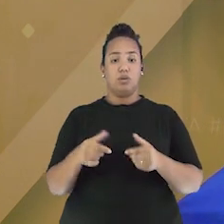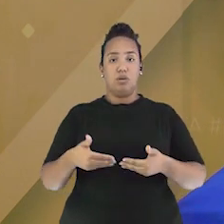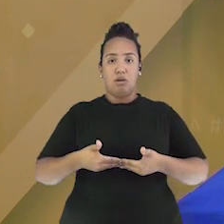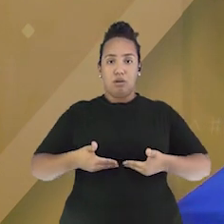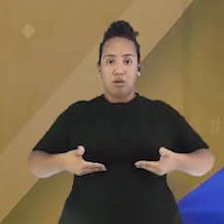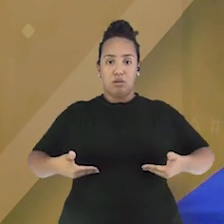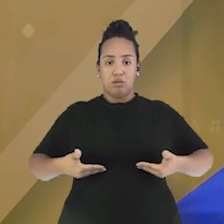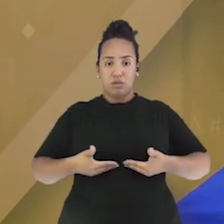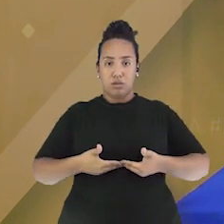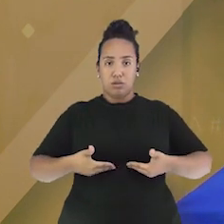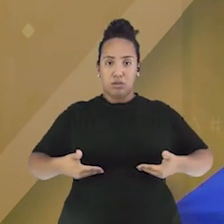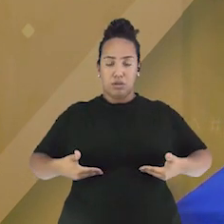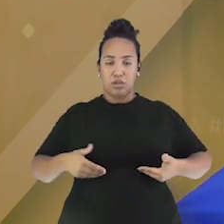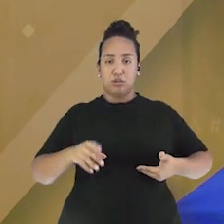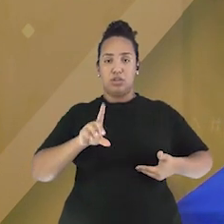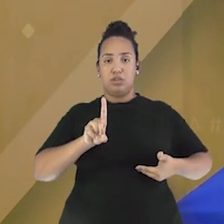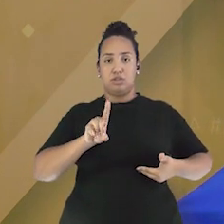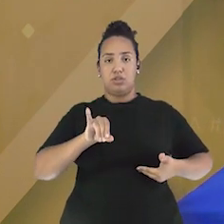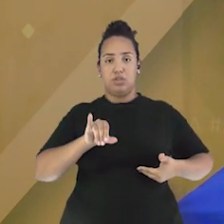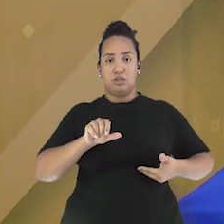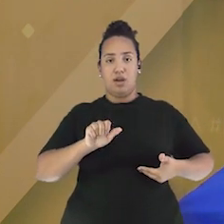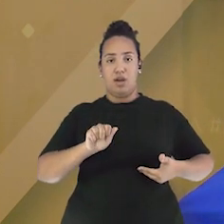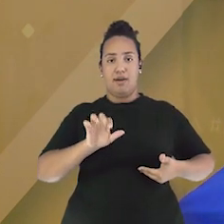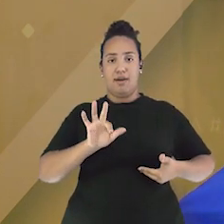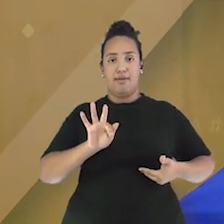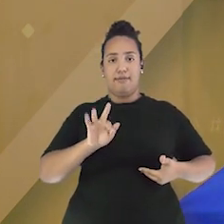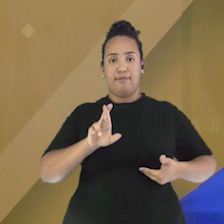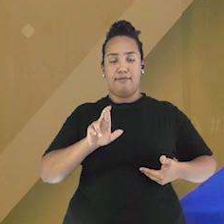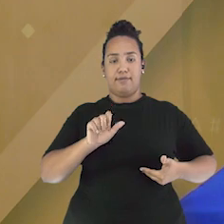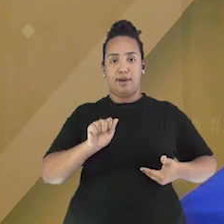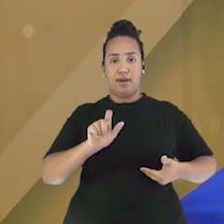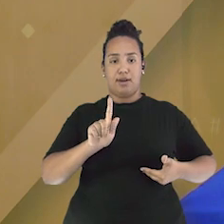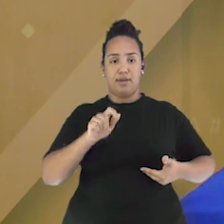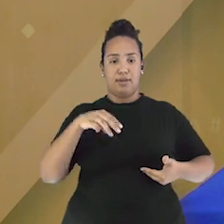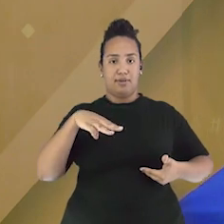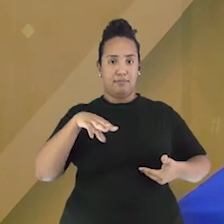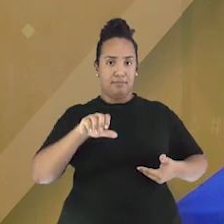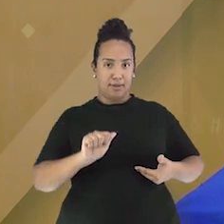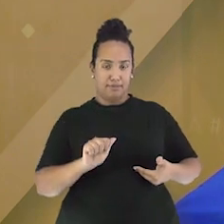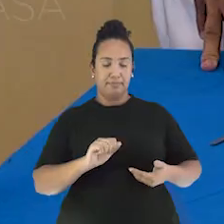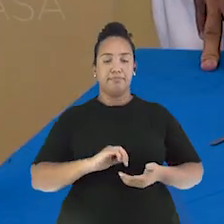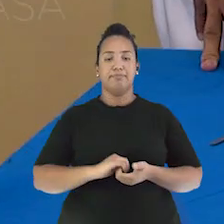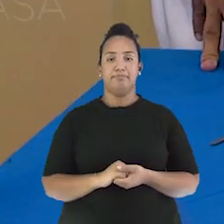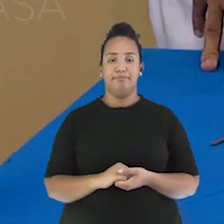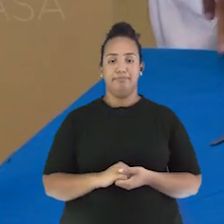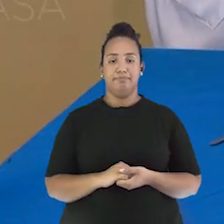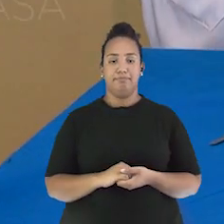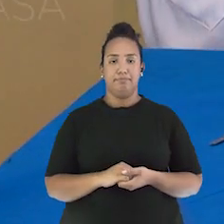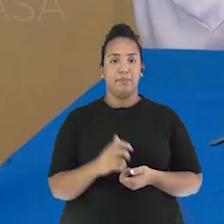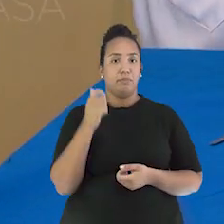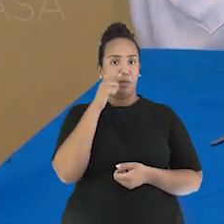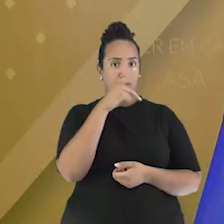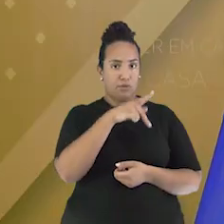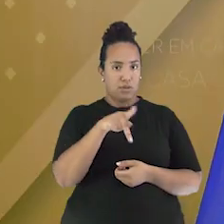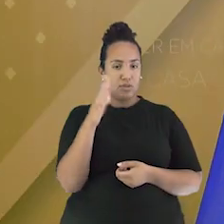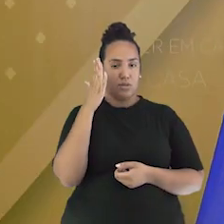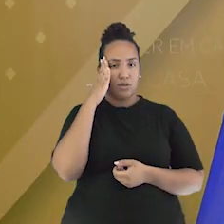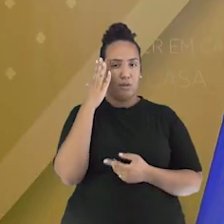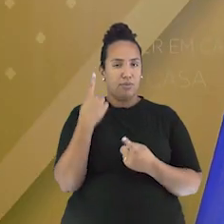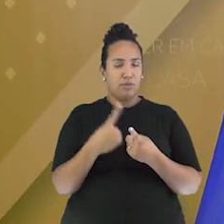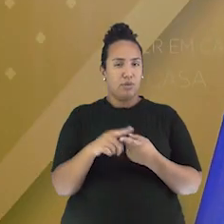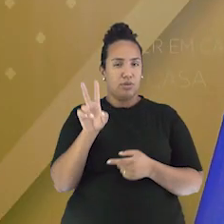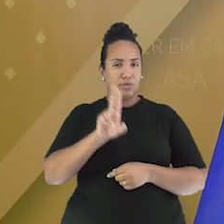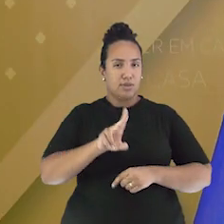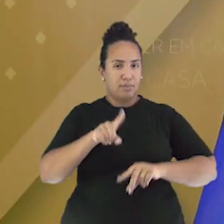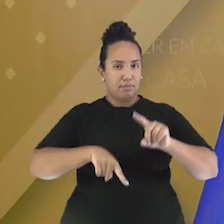aqui deles, o diafragma, que nós vamos entender do que se trata, ok? Professora, você já sabe para que a gente vai